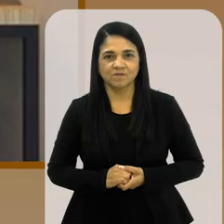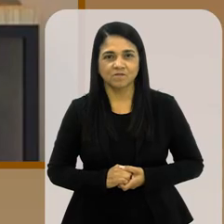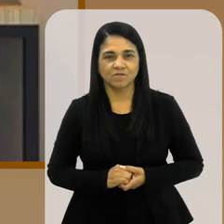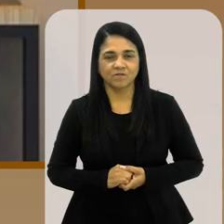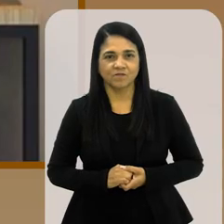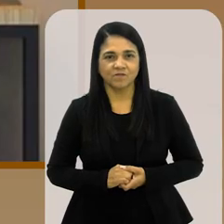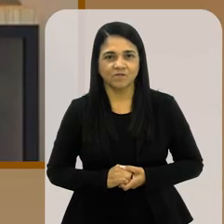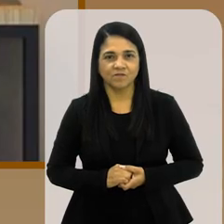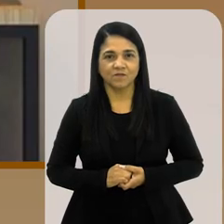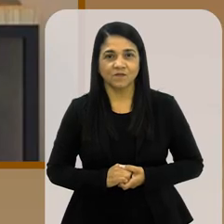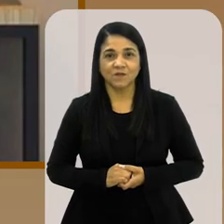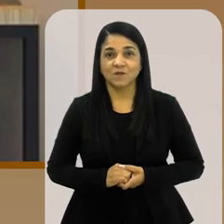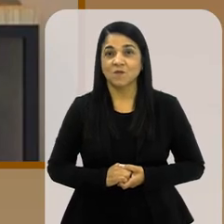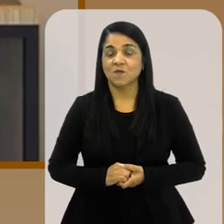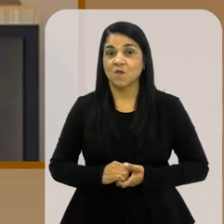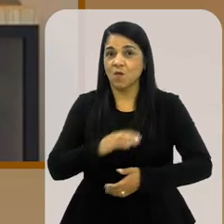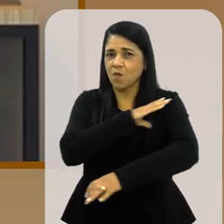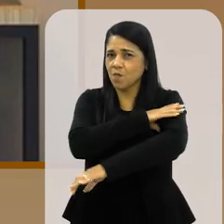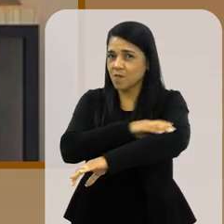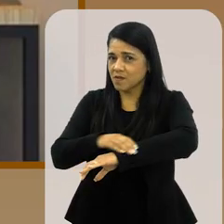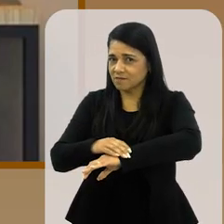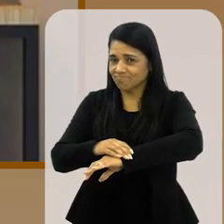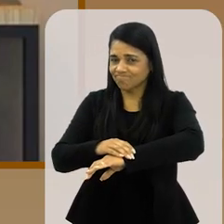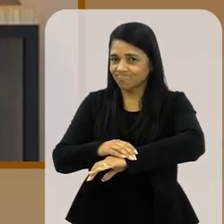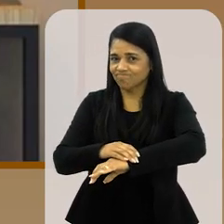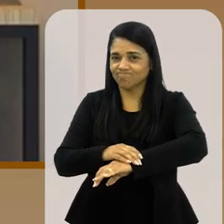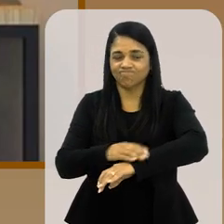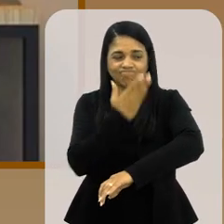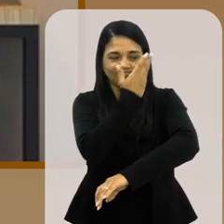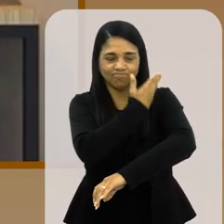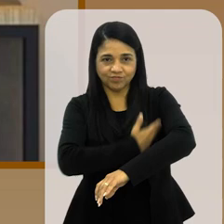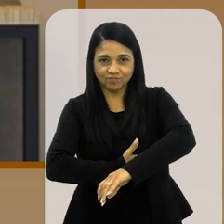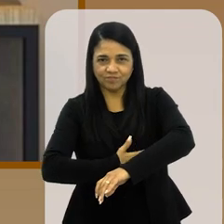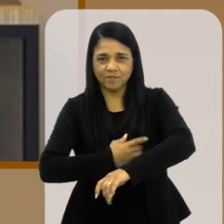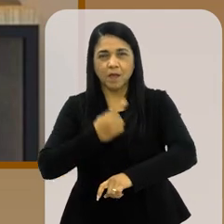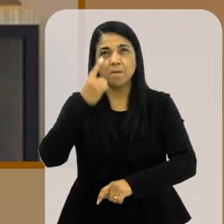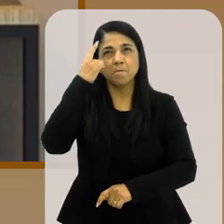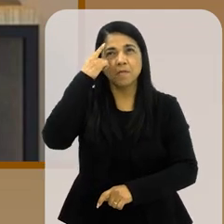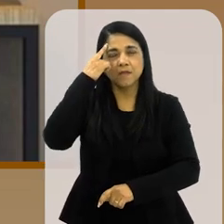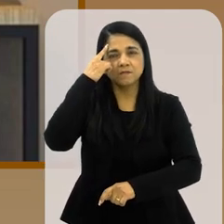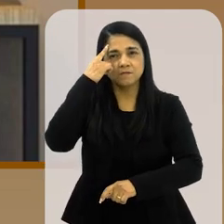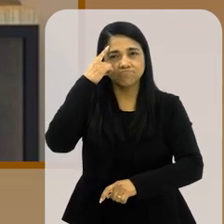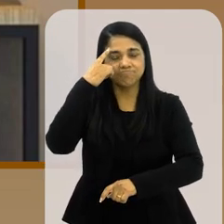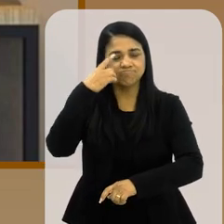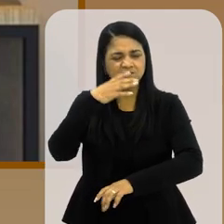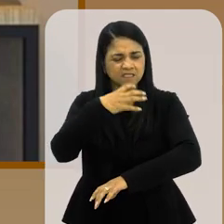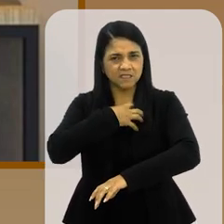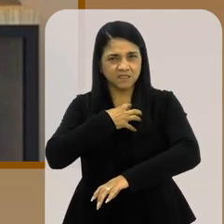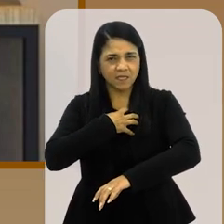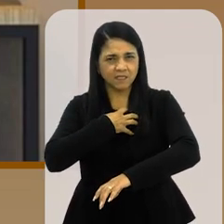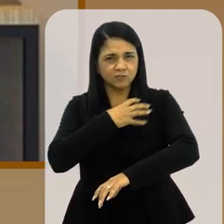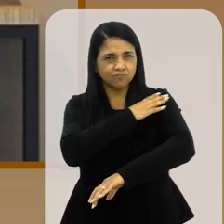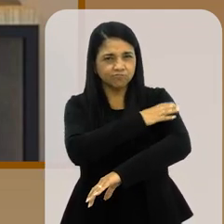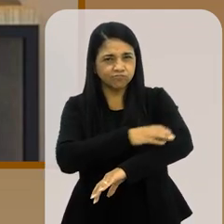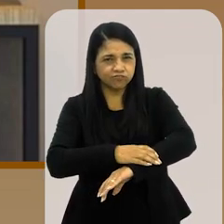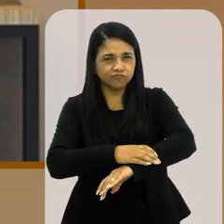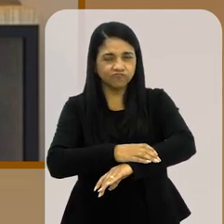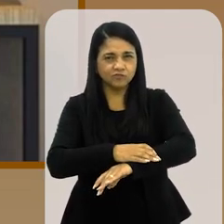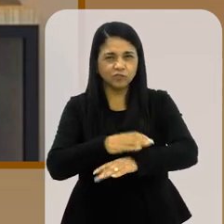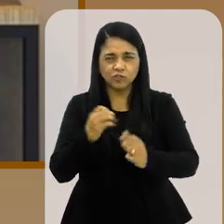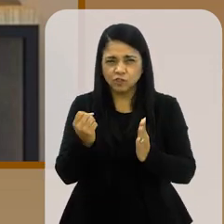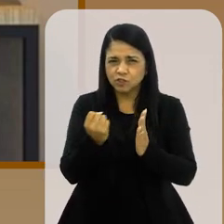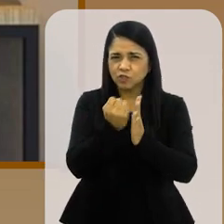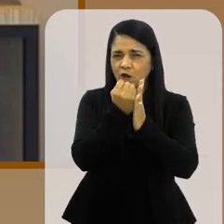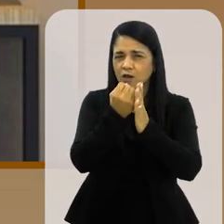O braço direito não existe mais, mas pensa que existe. E é uma existência sombria, de choques e dor, como